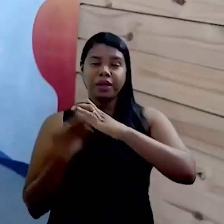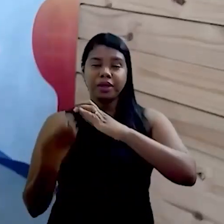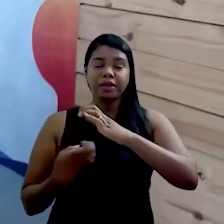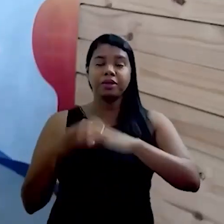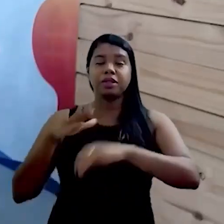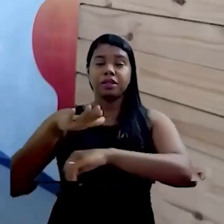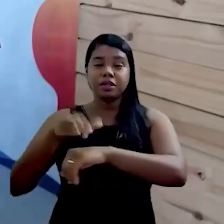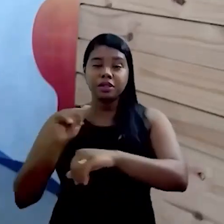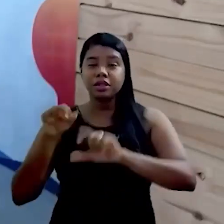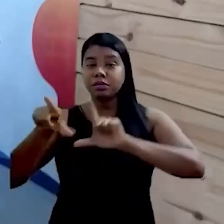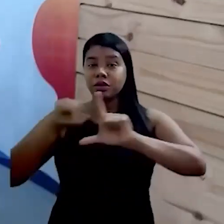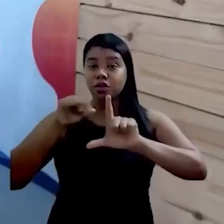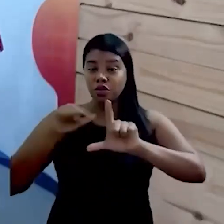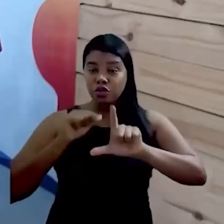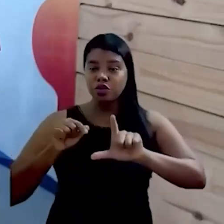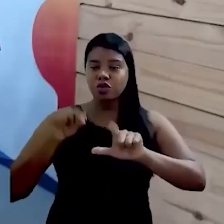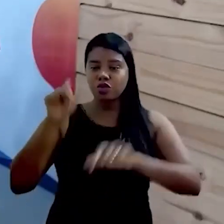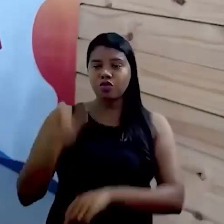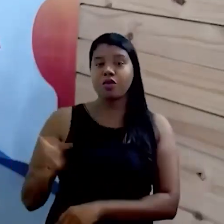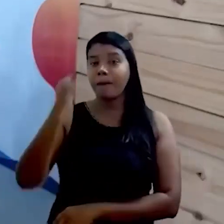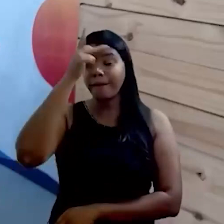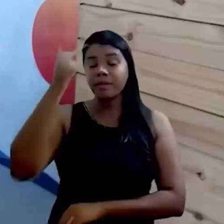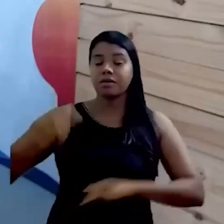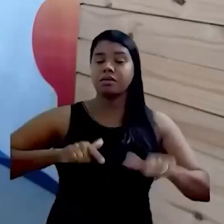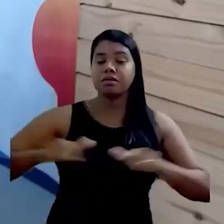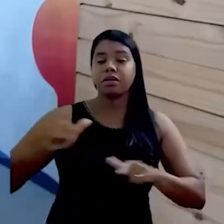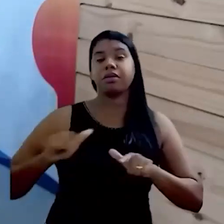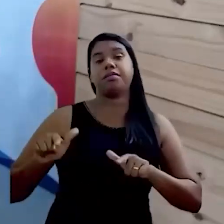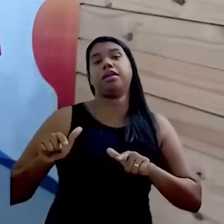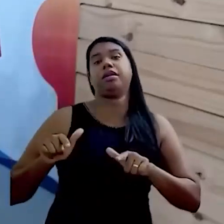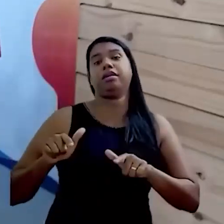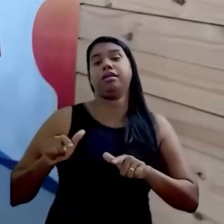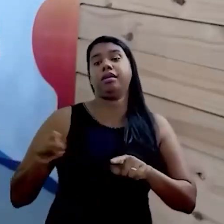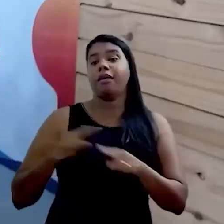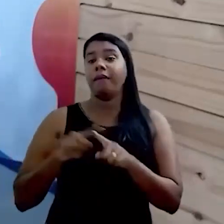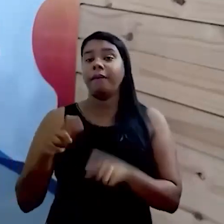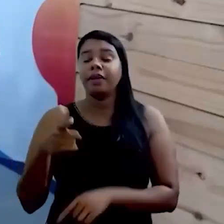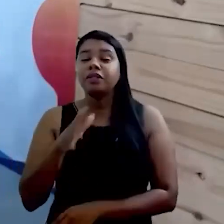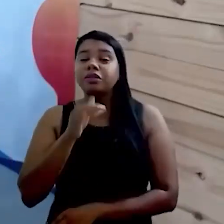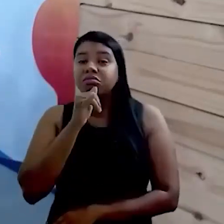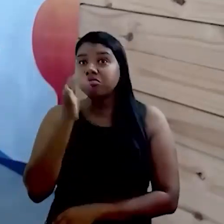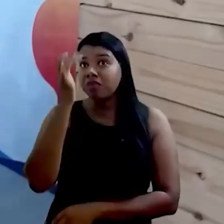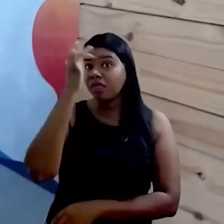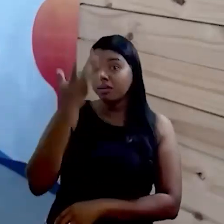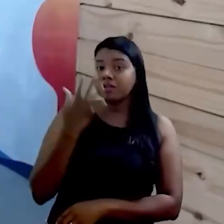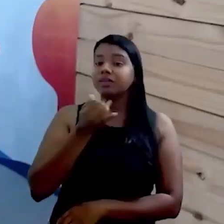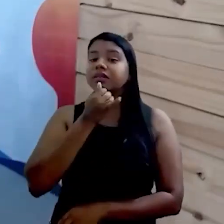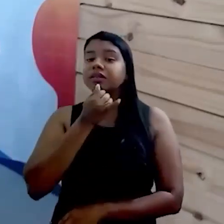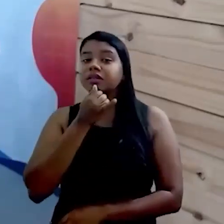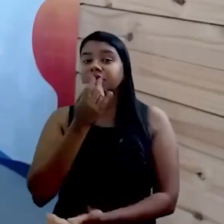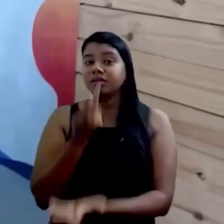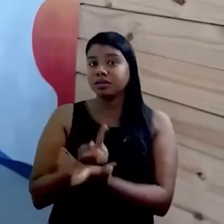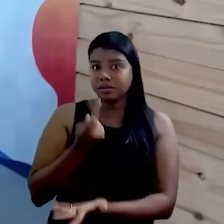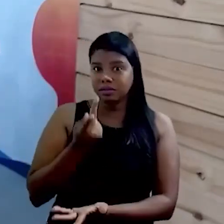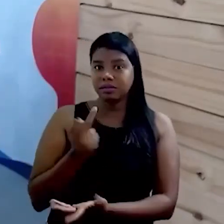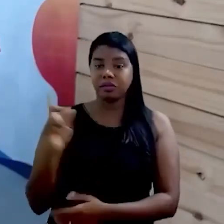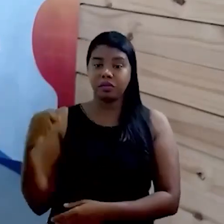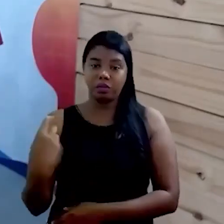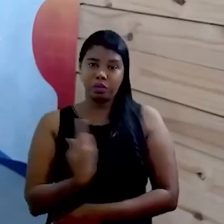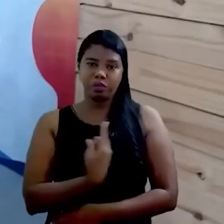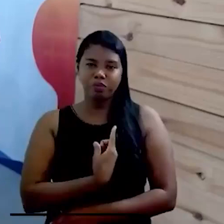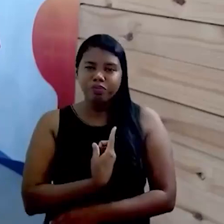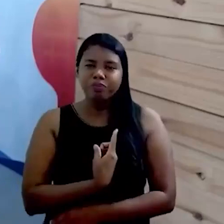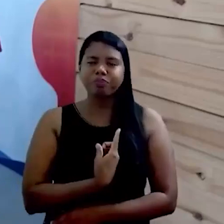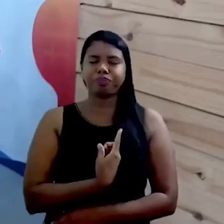a gente e já sei qual é o meu problema, quando na realidade não é bem assim. E aí muitas vezes